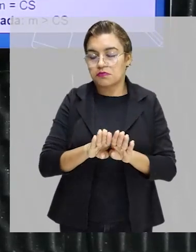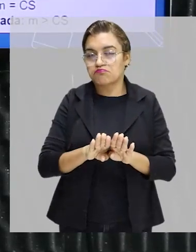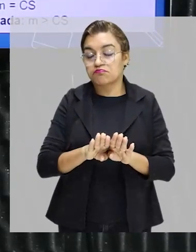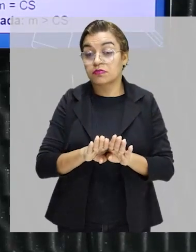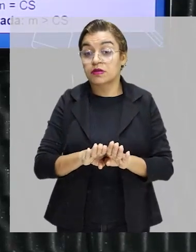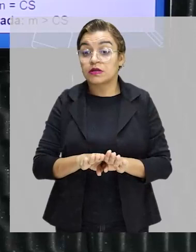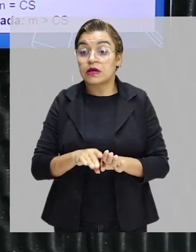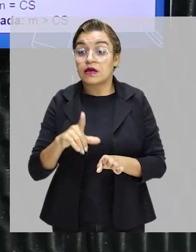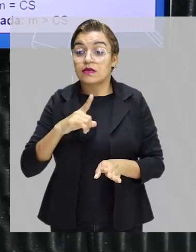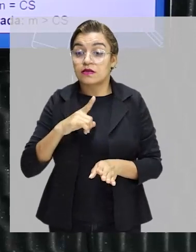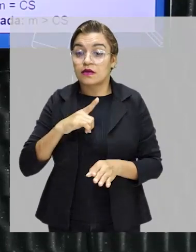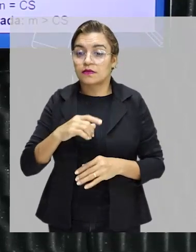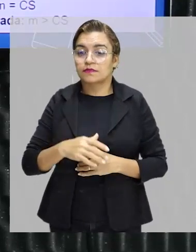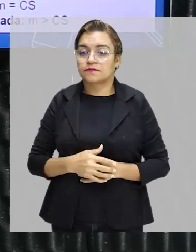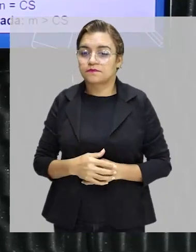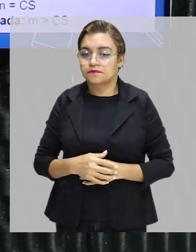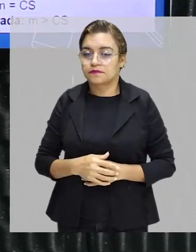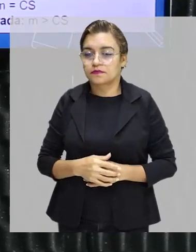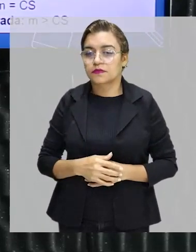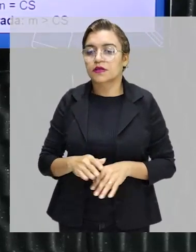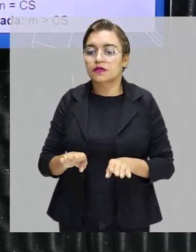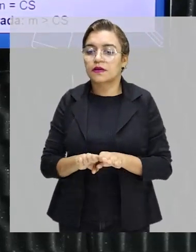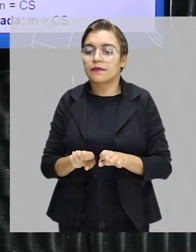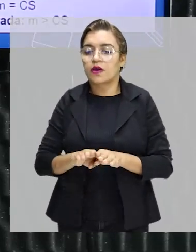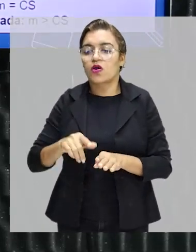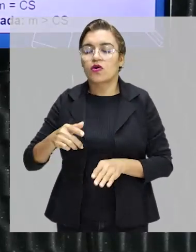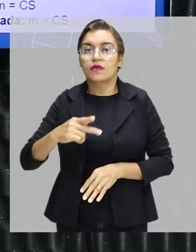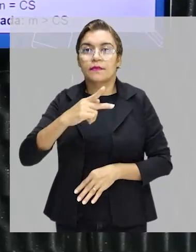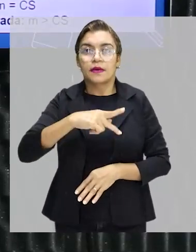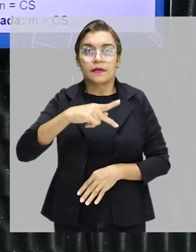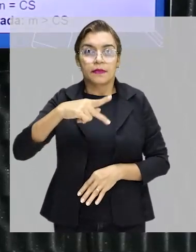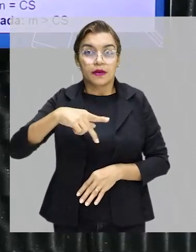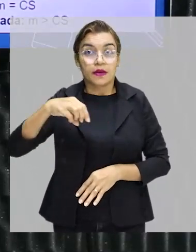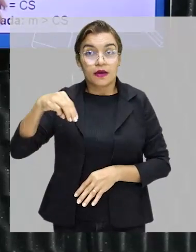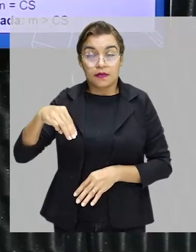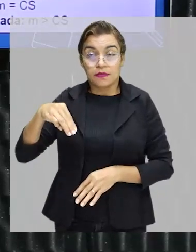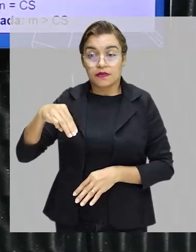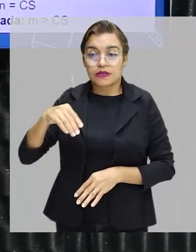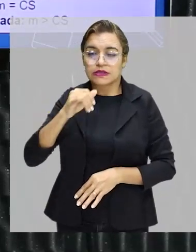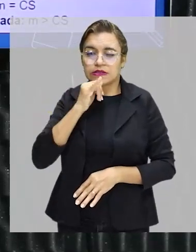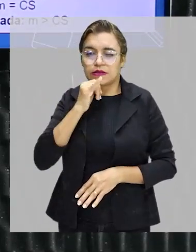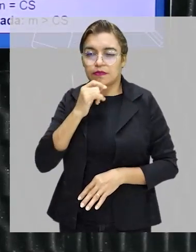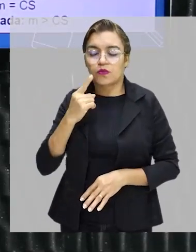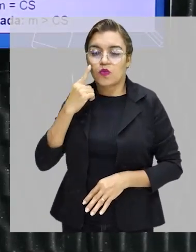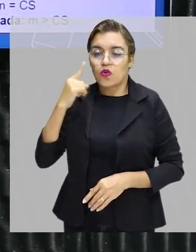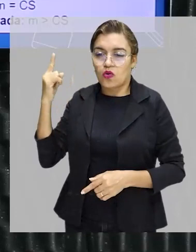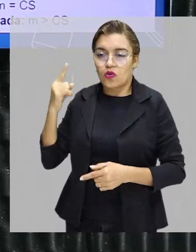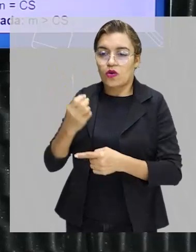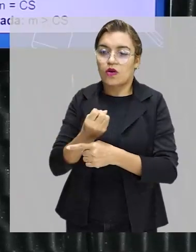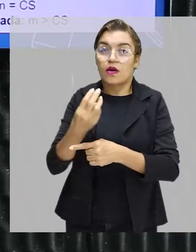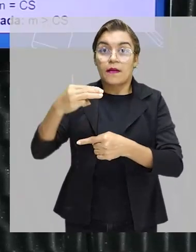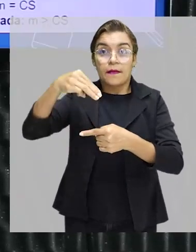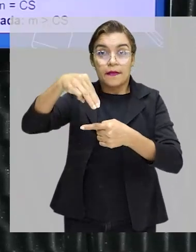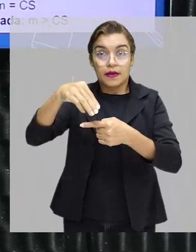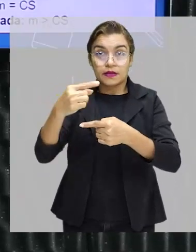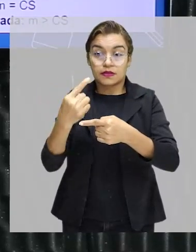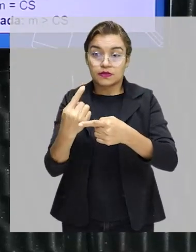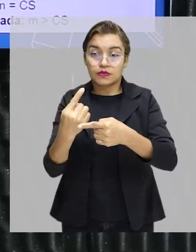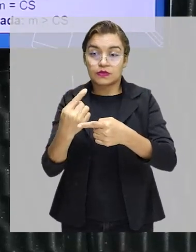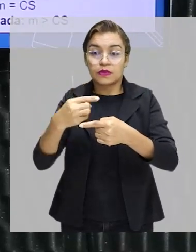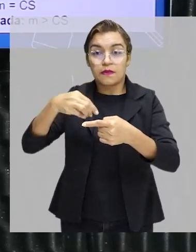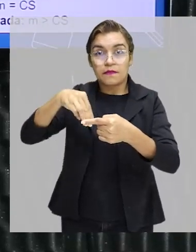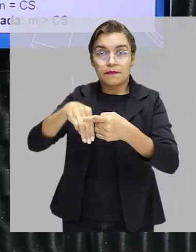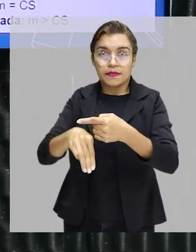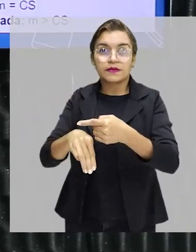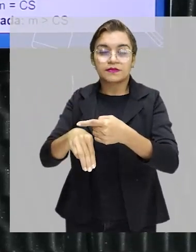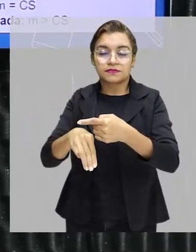vertente, né, que chamamos de ppm, partes por milhão. Então, vai ser a massa do soluto dividido pela